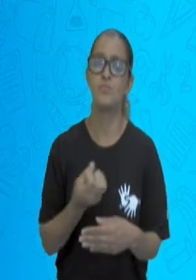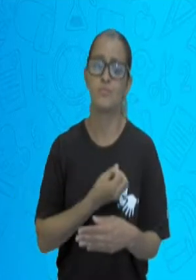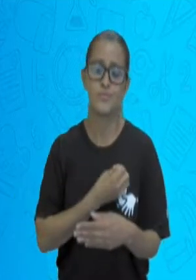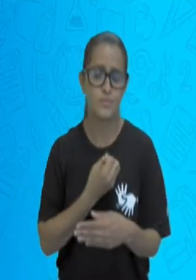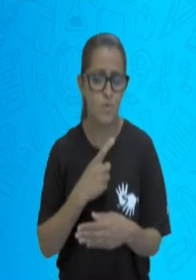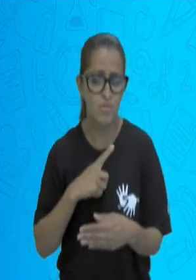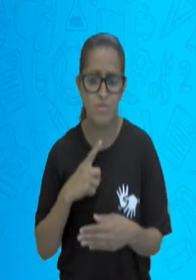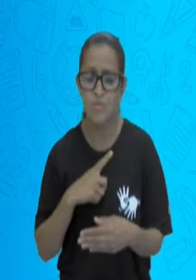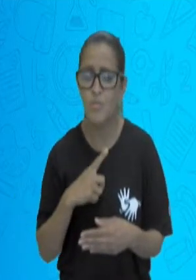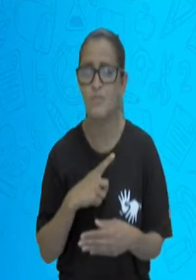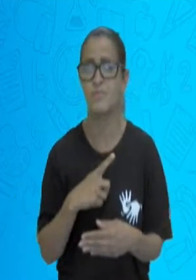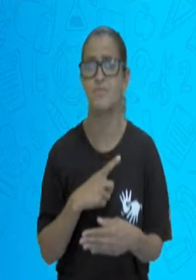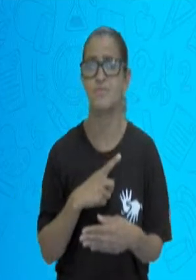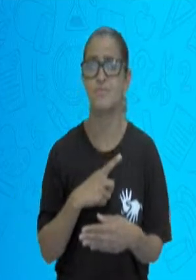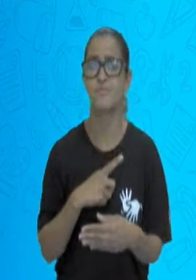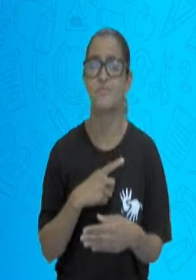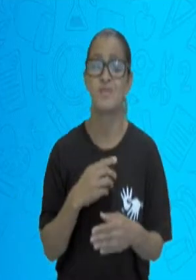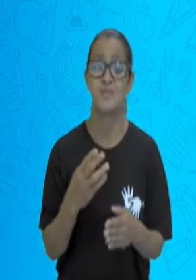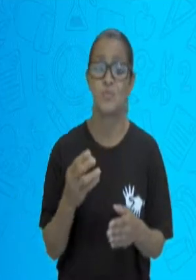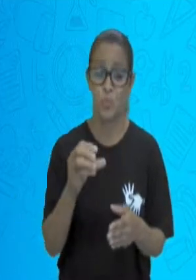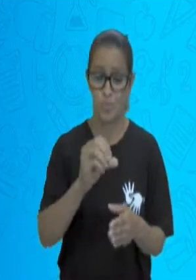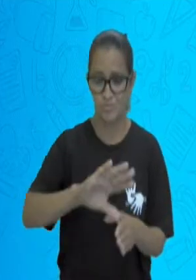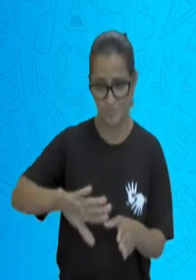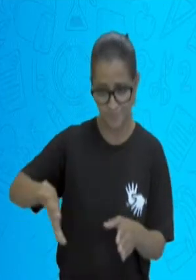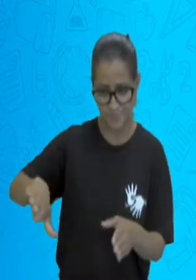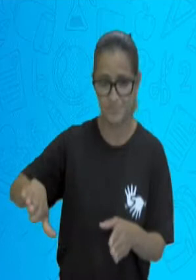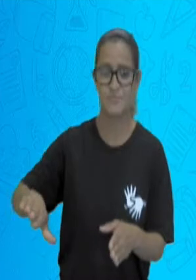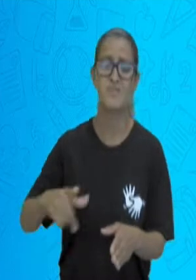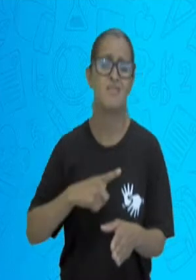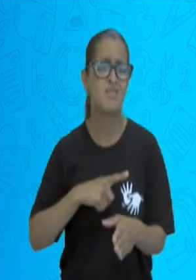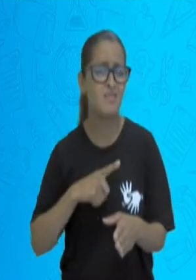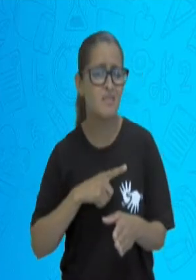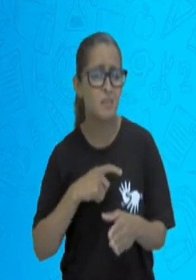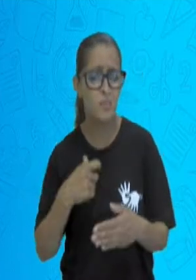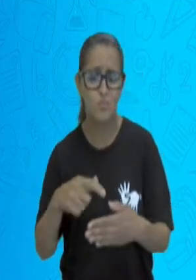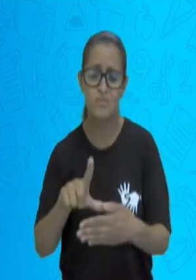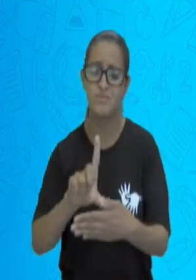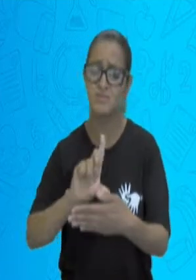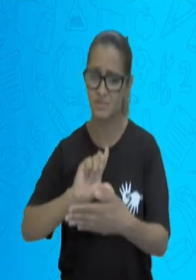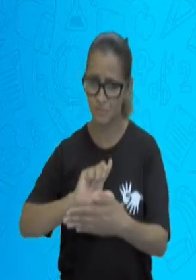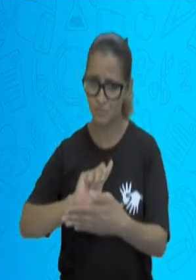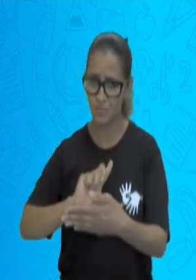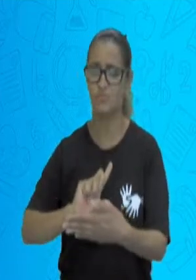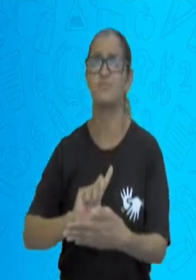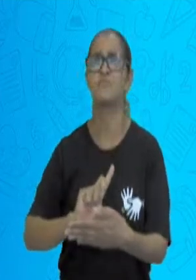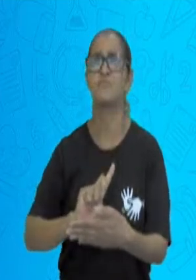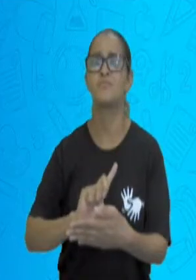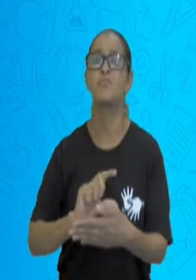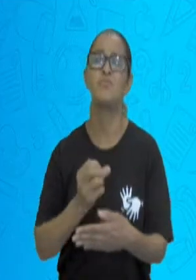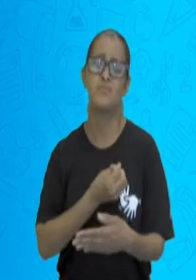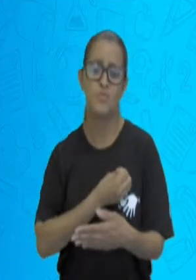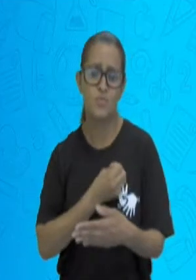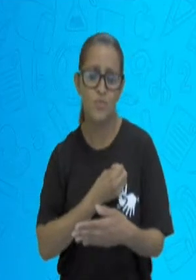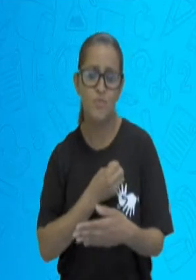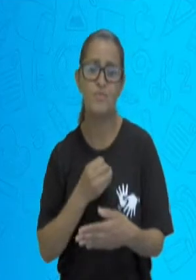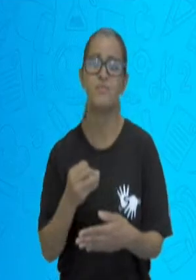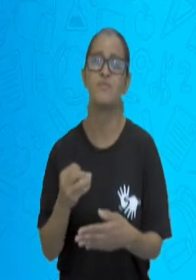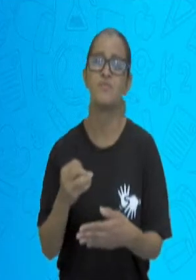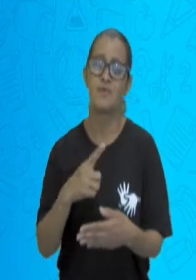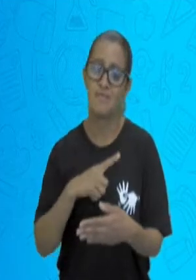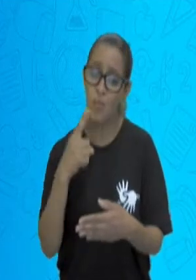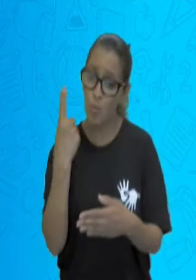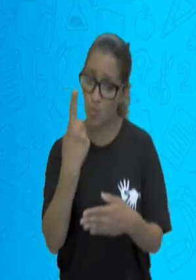número natural, com exceção do zero, tem um antecessor, ou seja, um número que contém